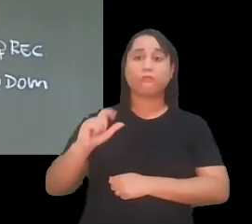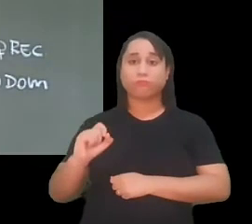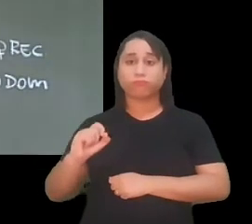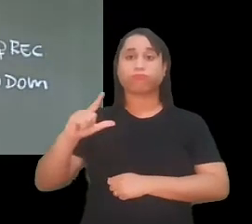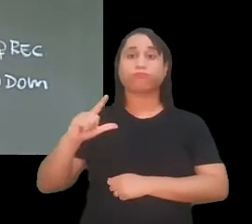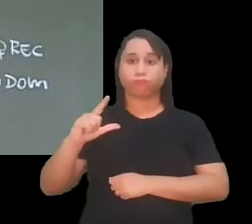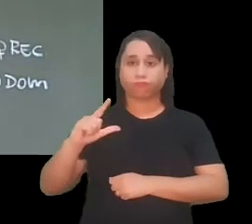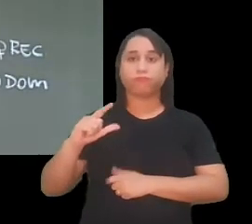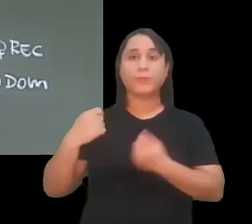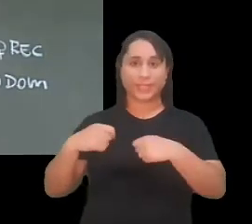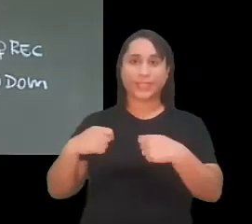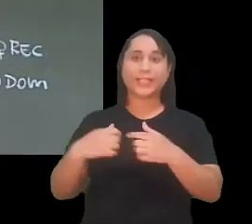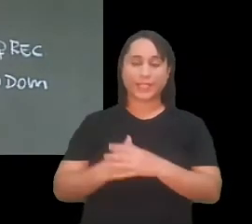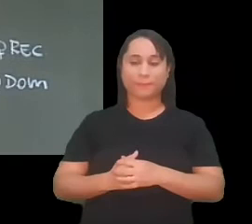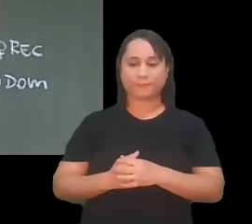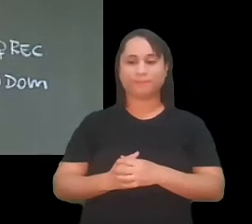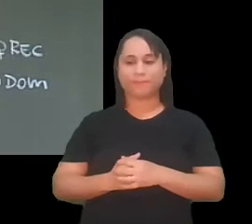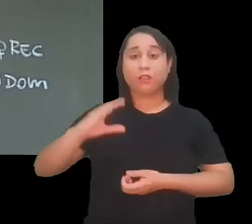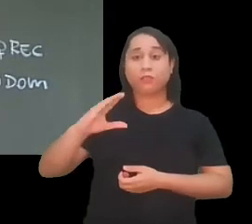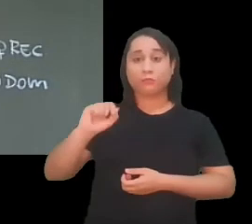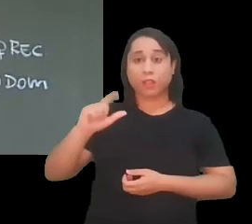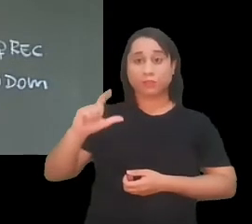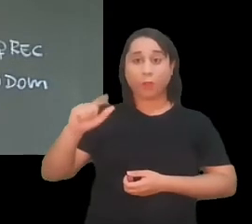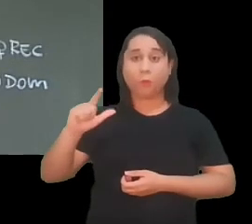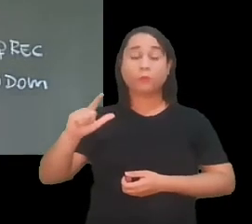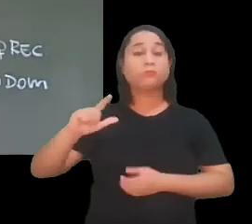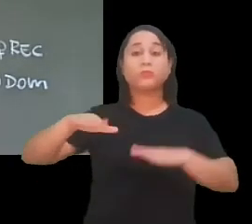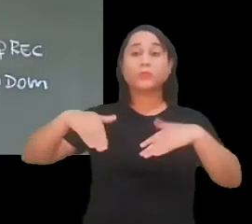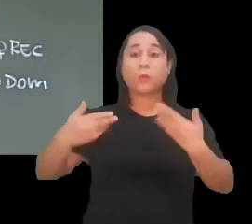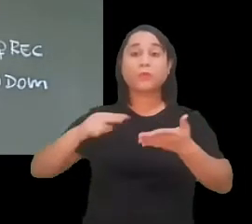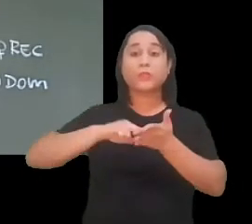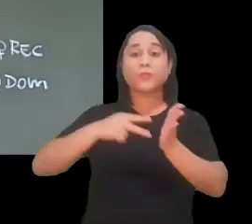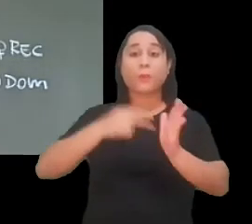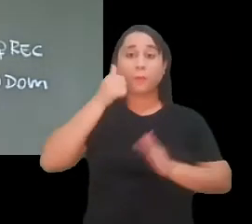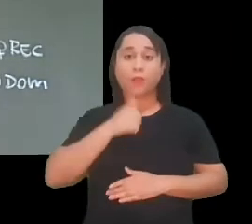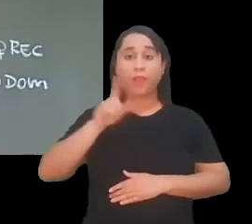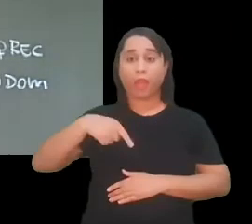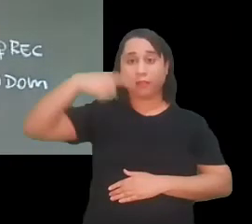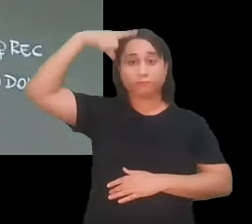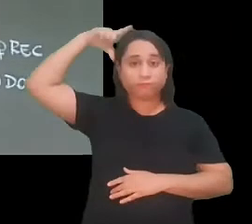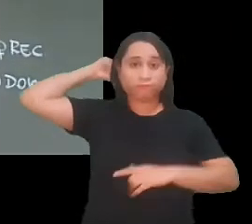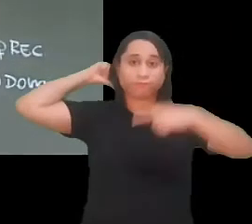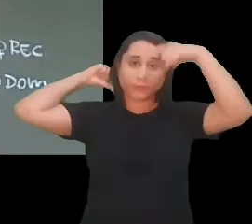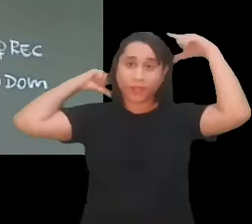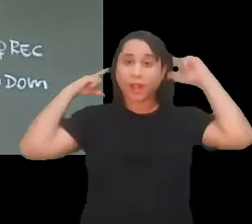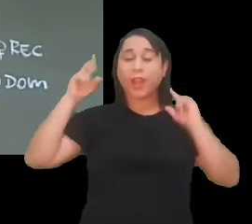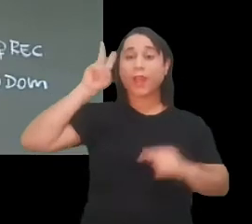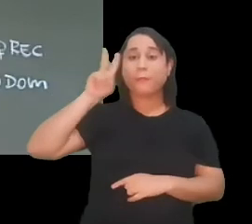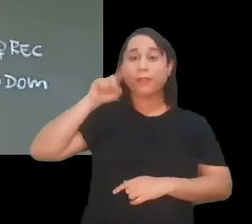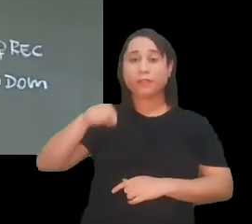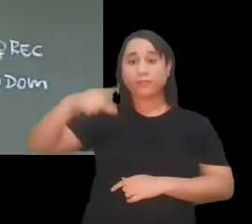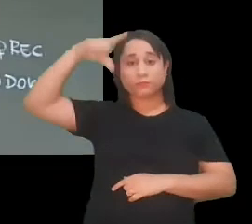Então, Czão, a mulher é calva. Lembrando que essa calvície normalmente se manifesta em idade avançada, depois